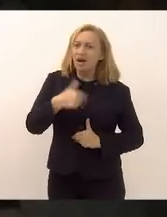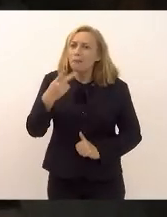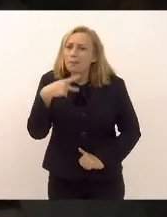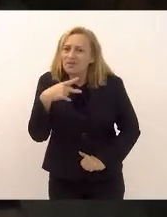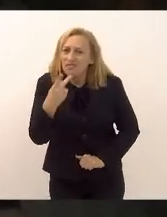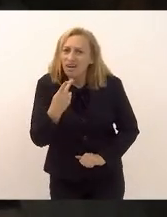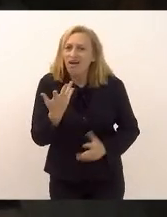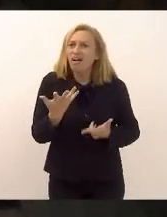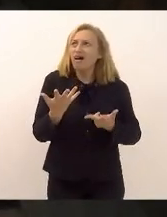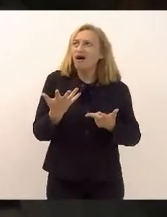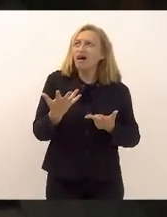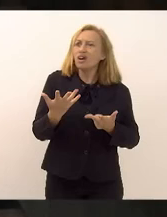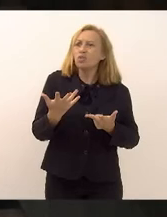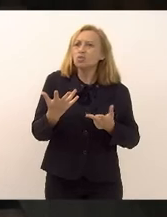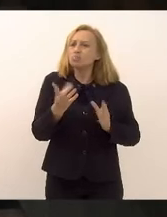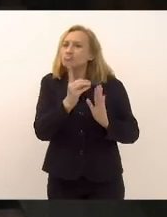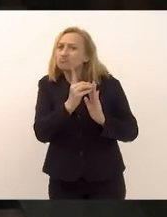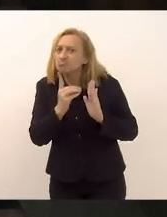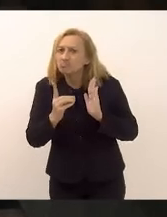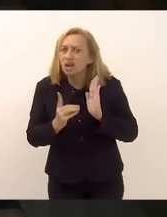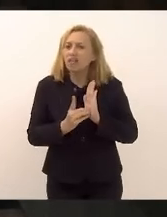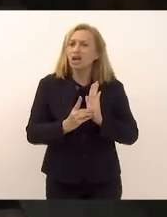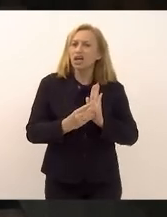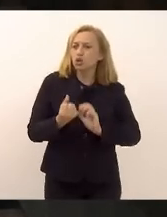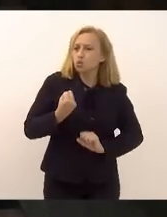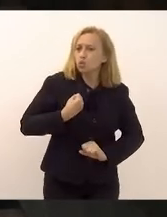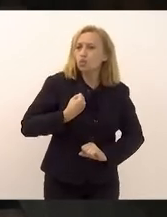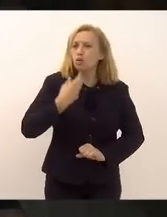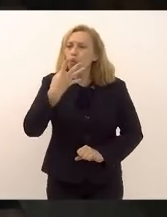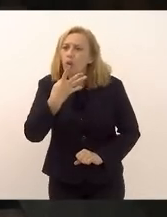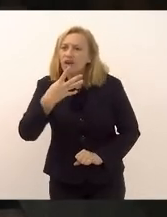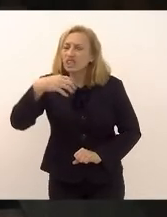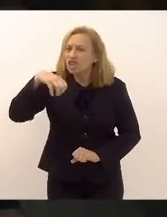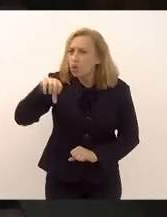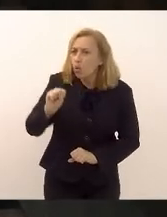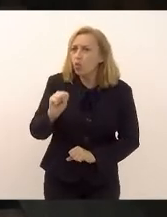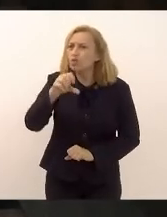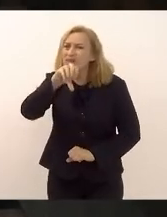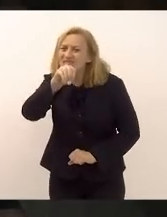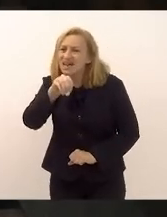sobre o decreto número